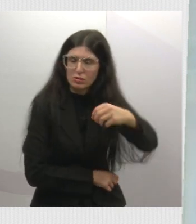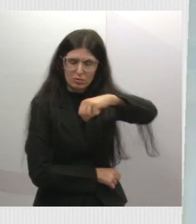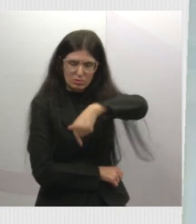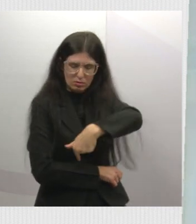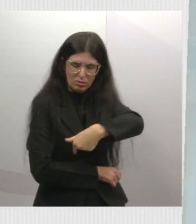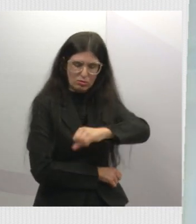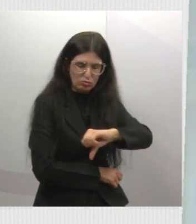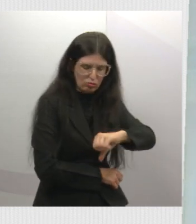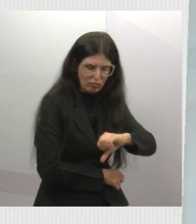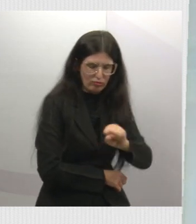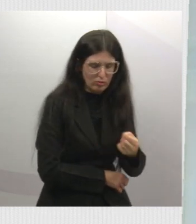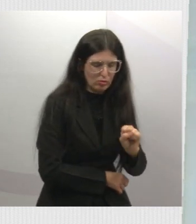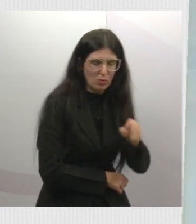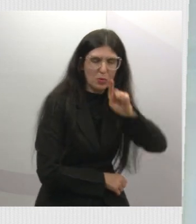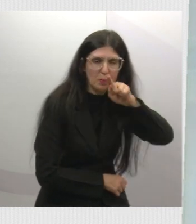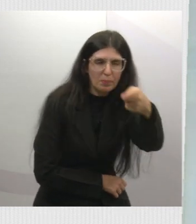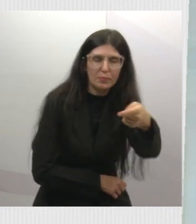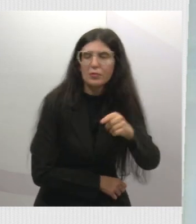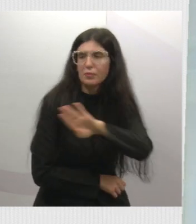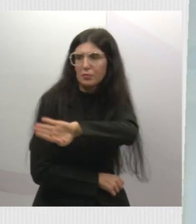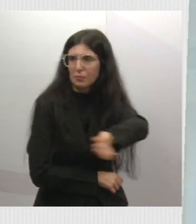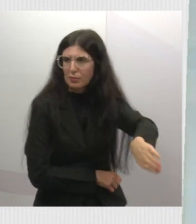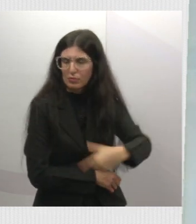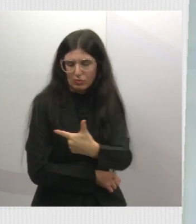273.798.000, chegando ao montante de